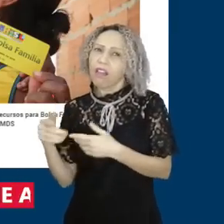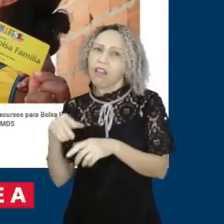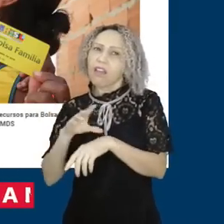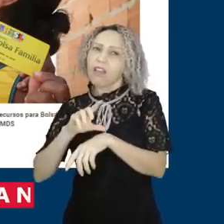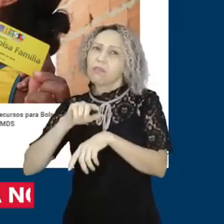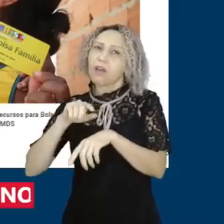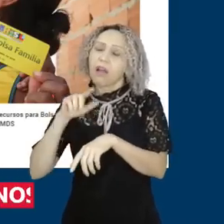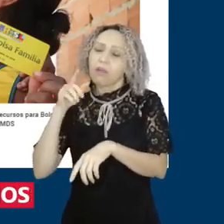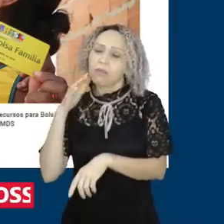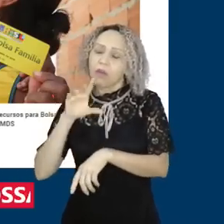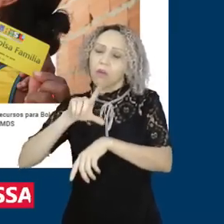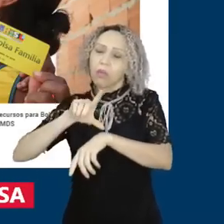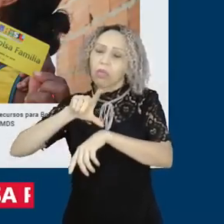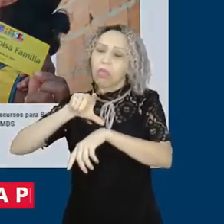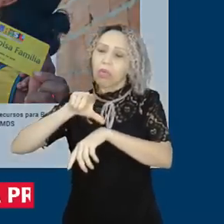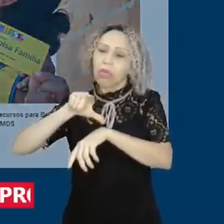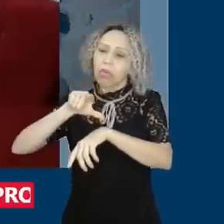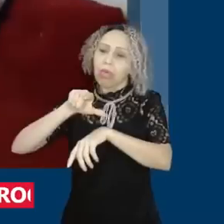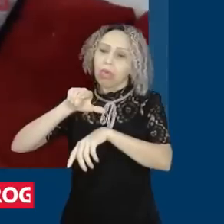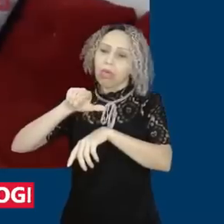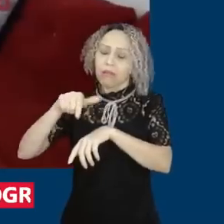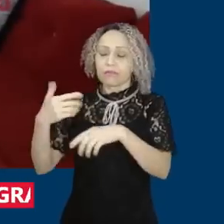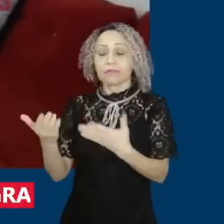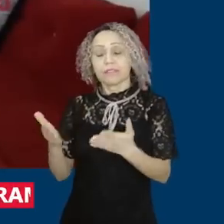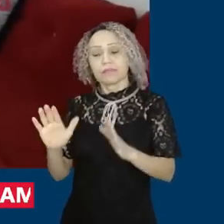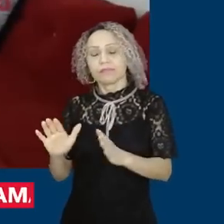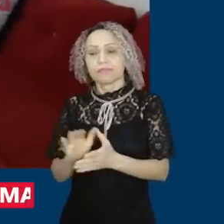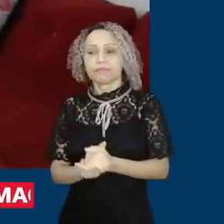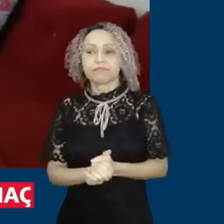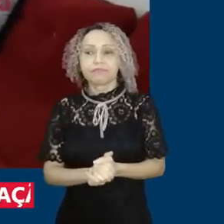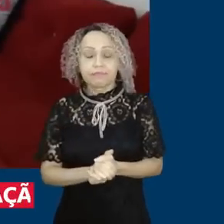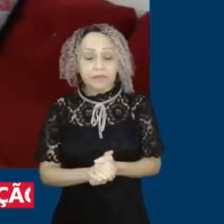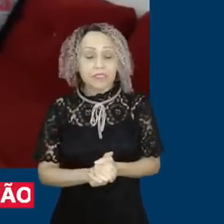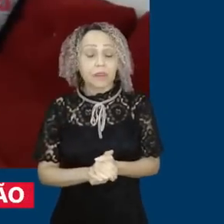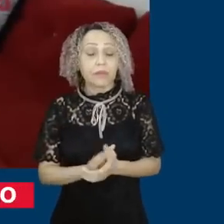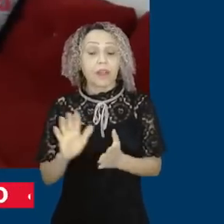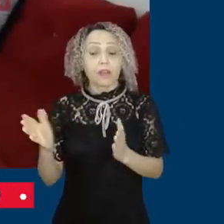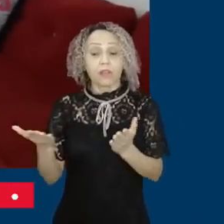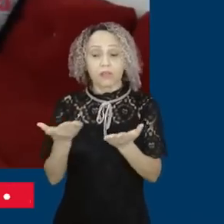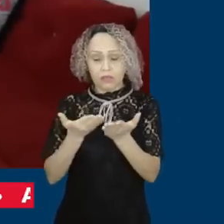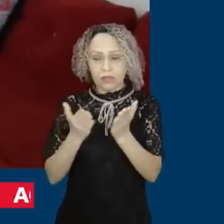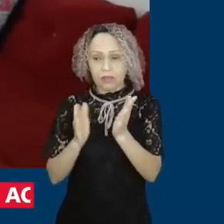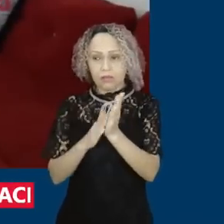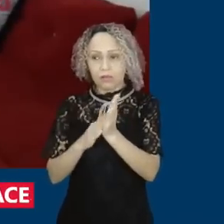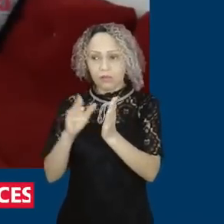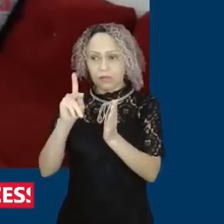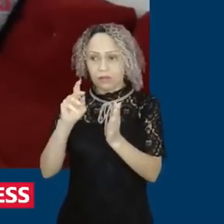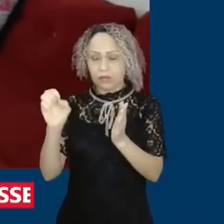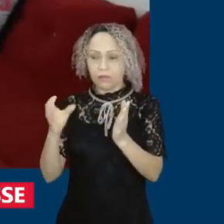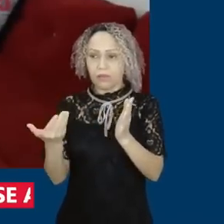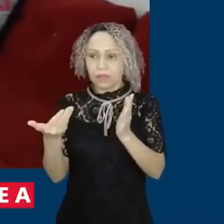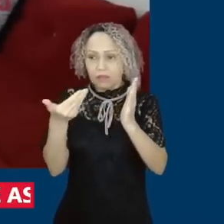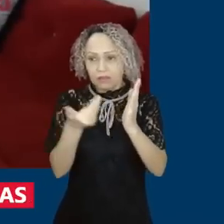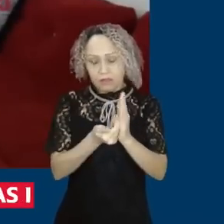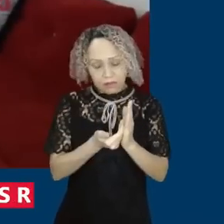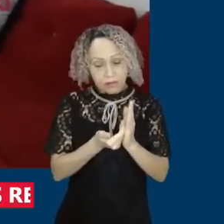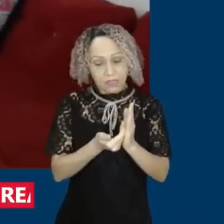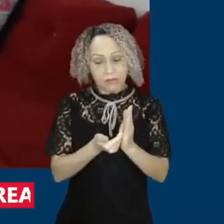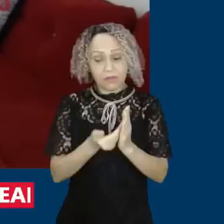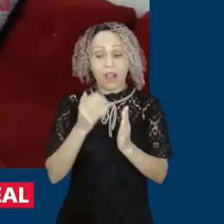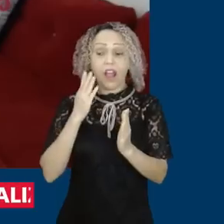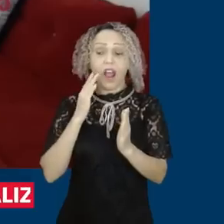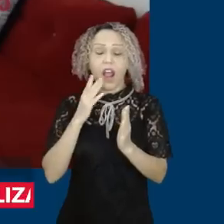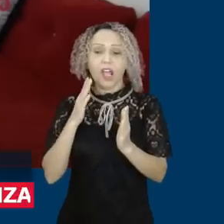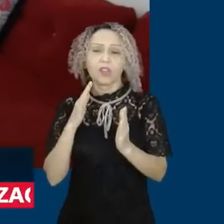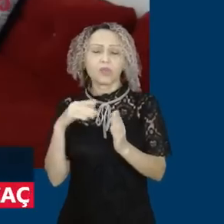Família na casa. Acredito que o deputado Enio Berri vai falar sobre isso, né? Segundo a imprensa, especula, ele estaria ganhando tempo